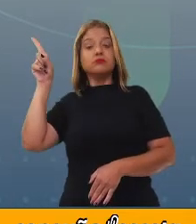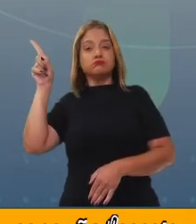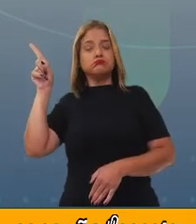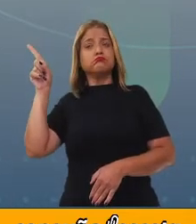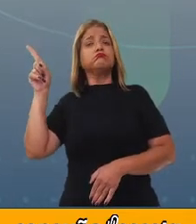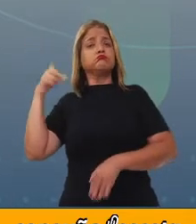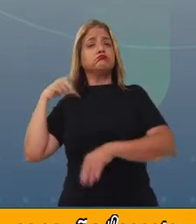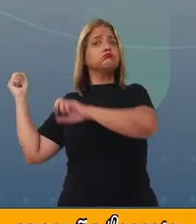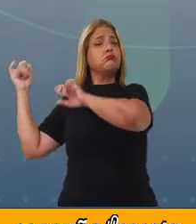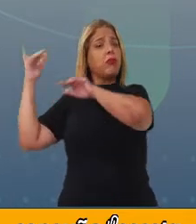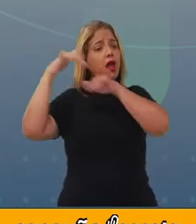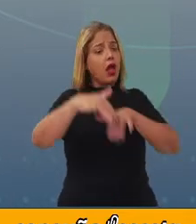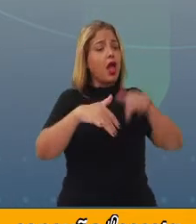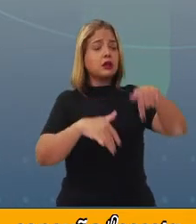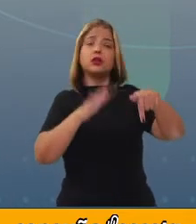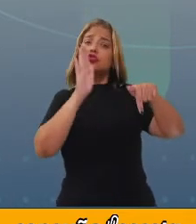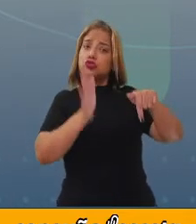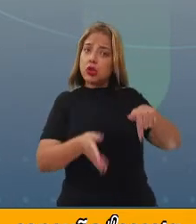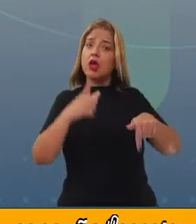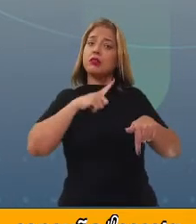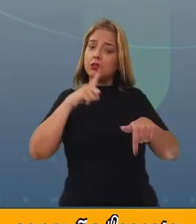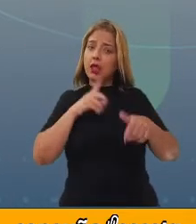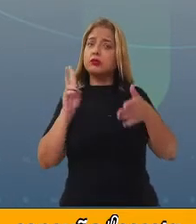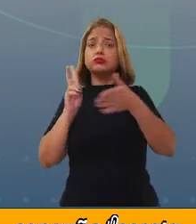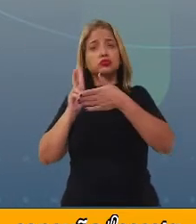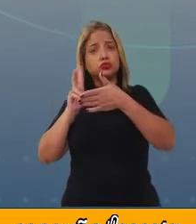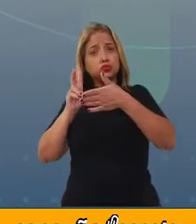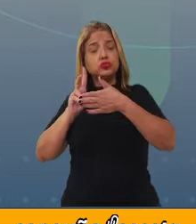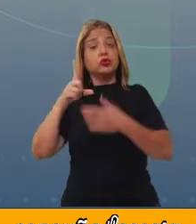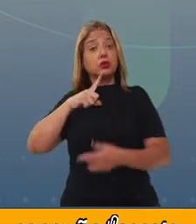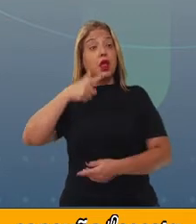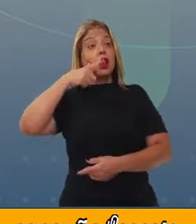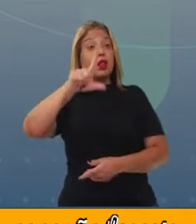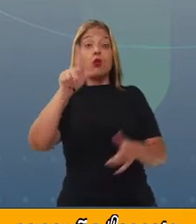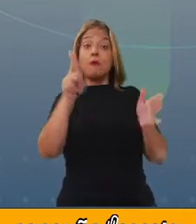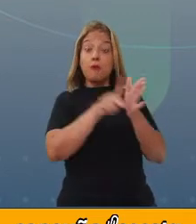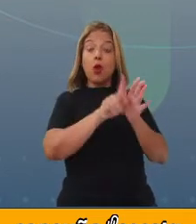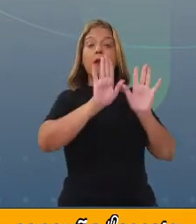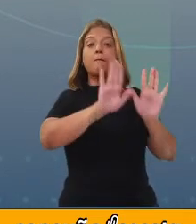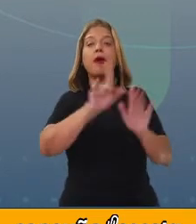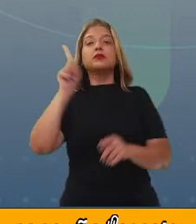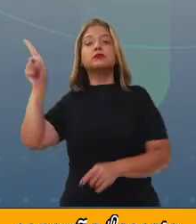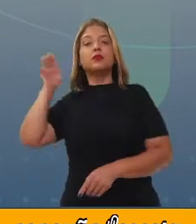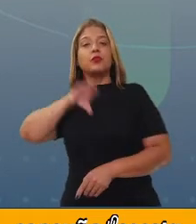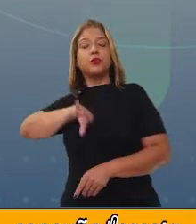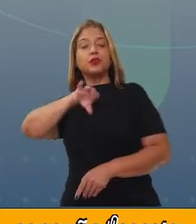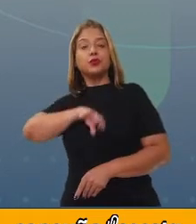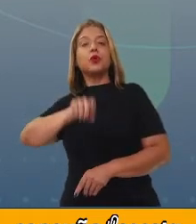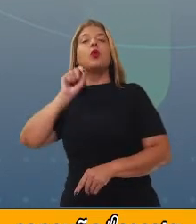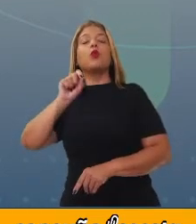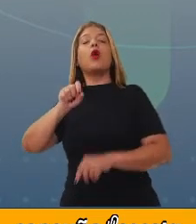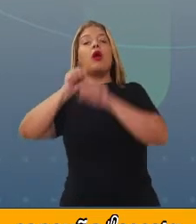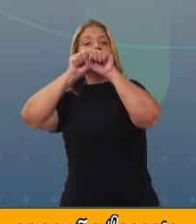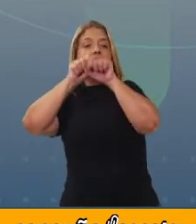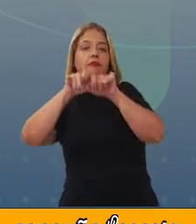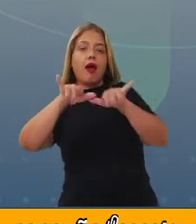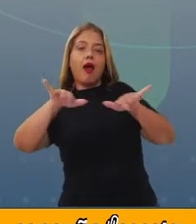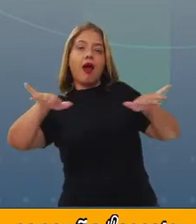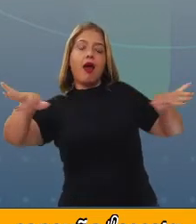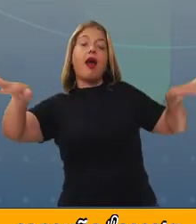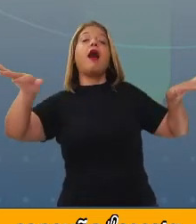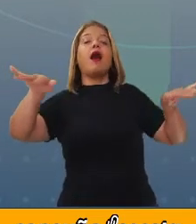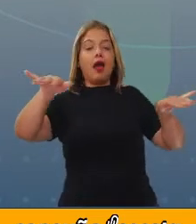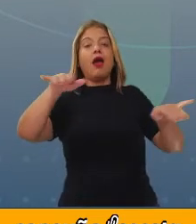vivendo aqui, falando a sua língua, trouxeram a língua portuguesa e dentro dessa mistura que é o nosso